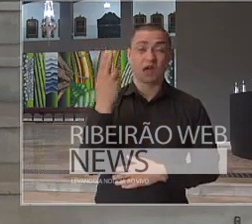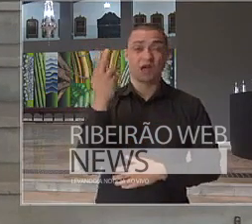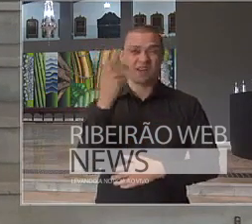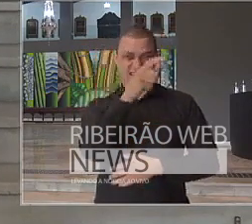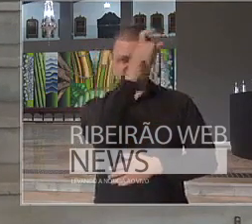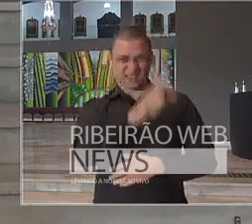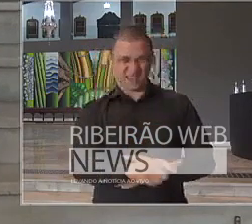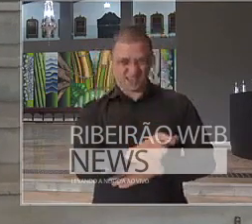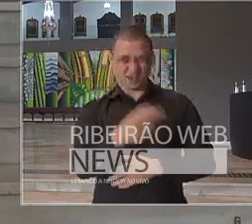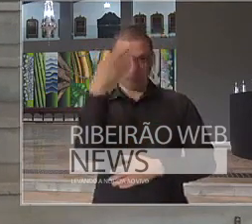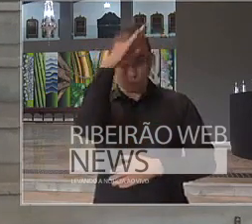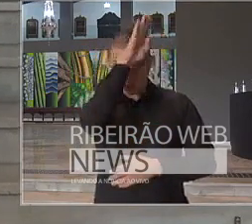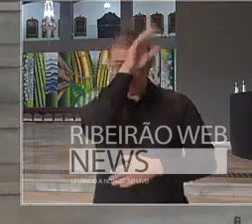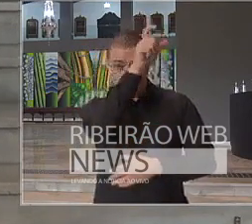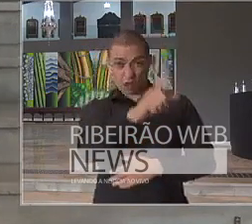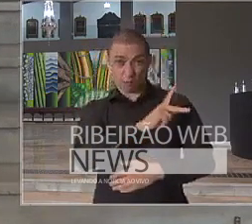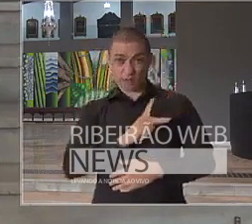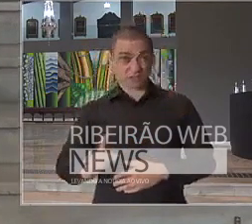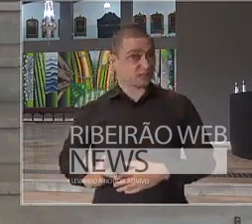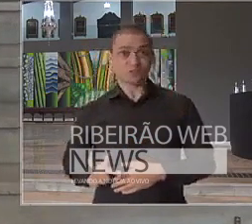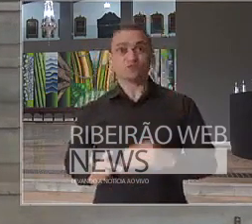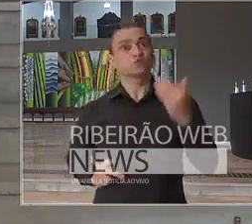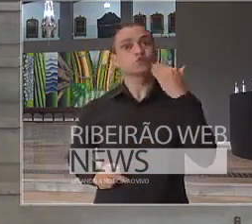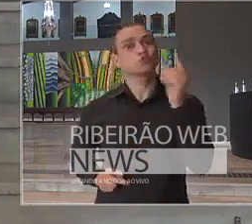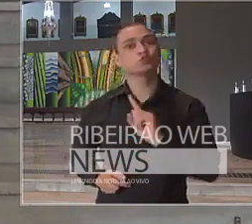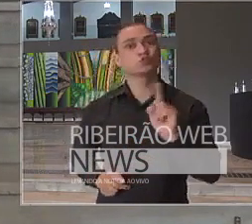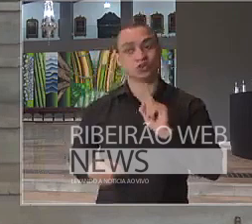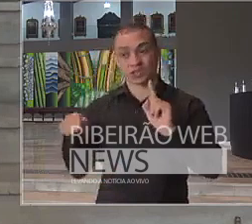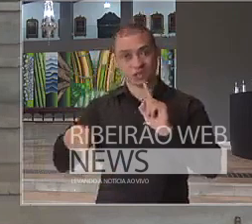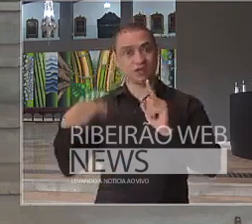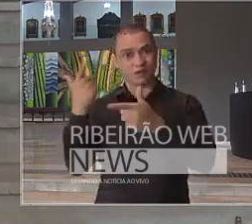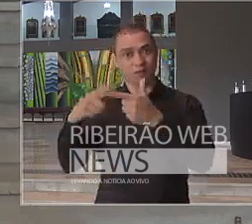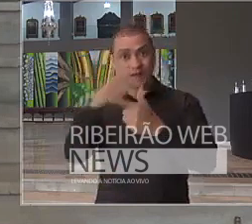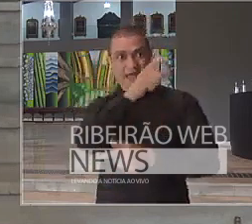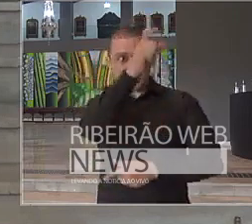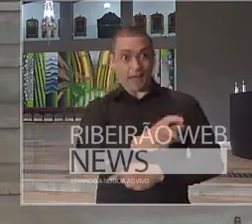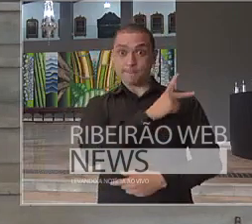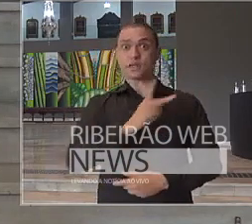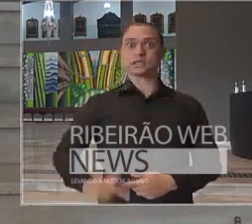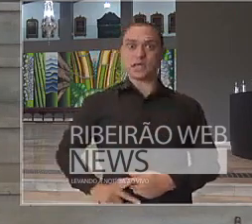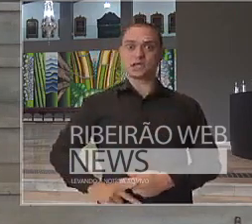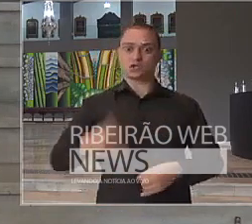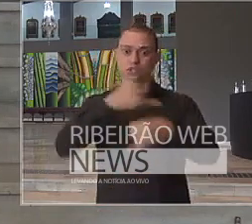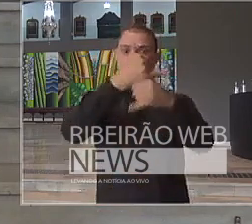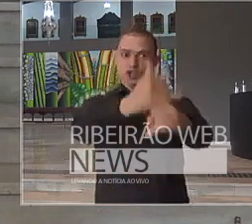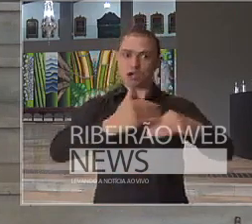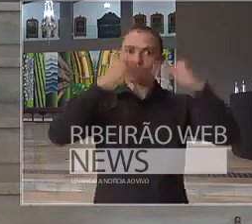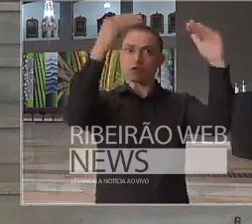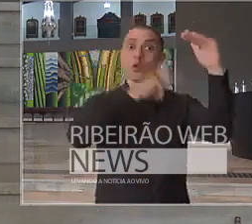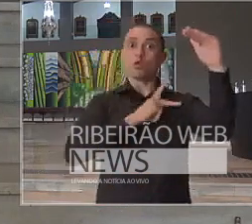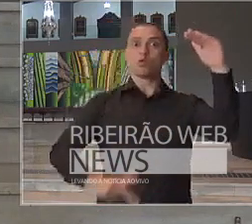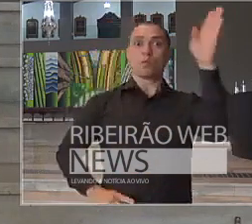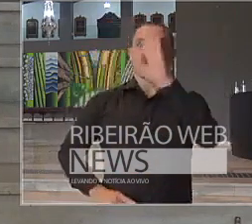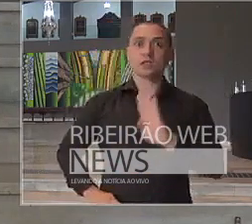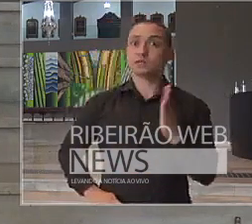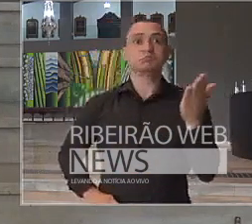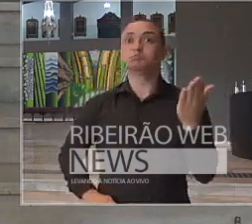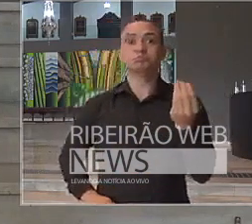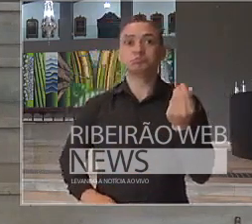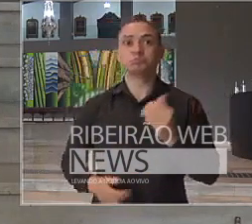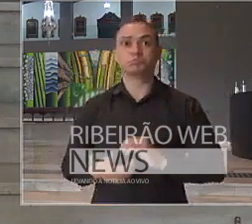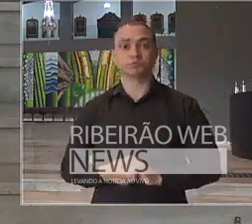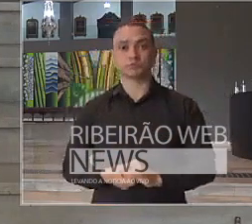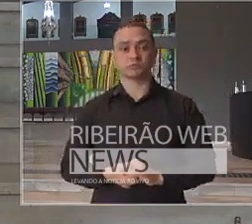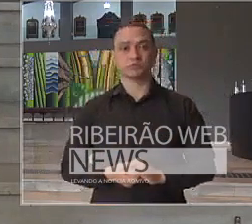e do presidente jair bolsonaro de compreender a dimensão do cargo que ocupa como presidente da república